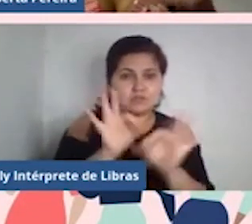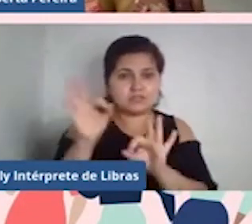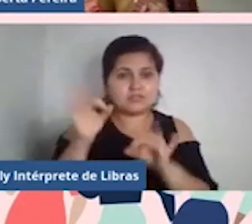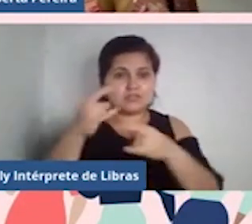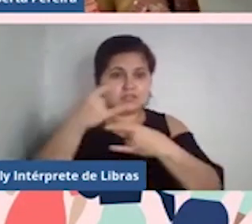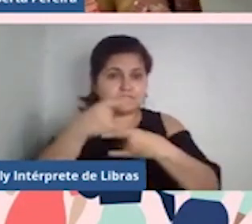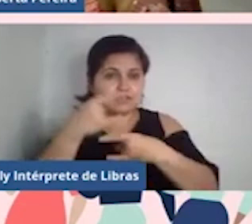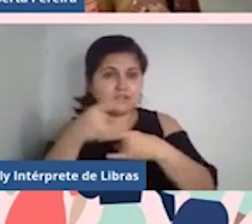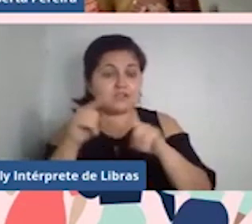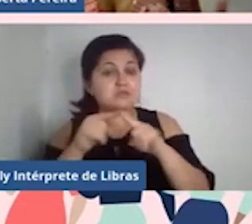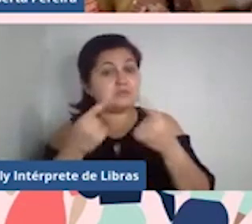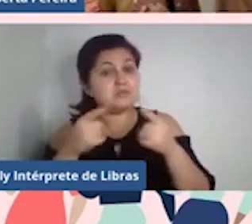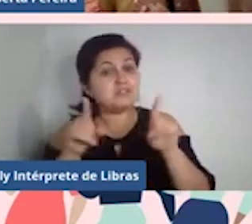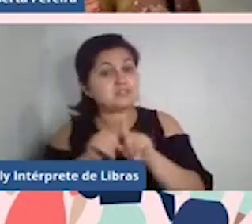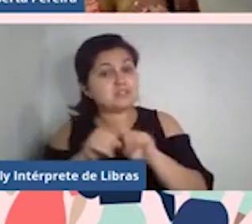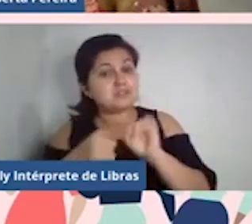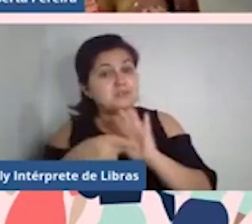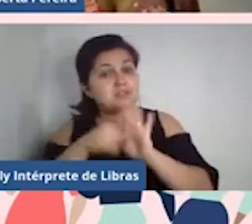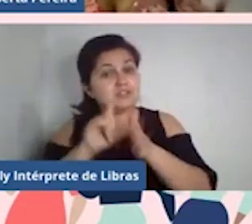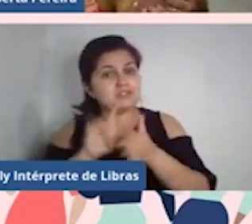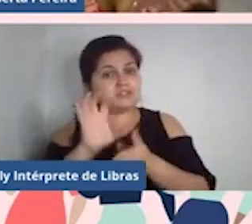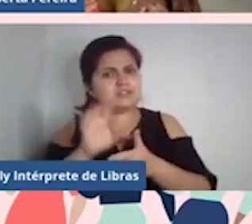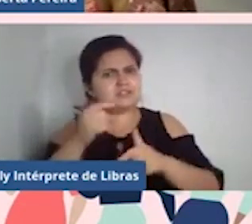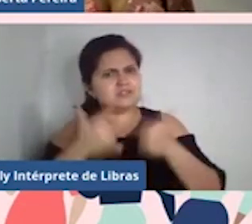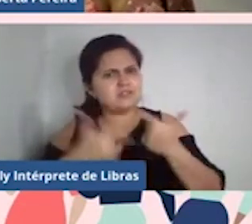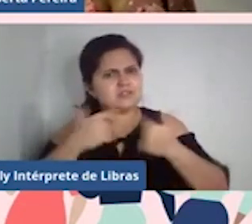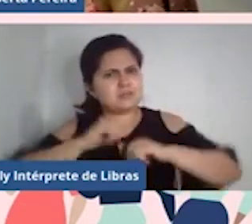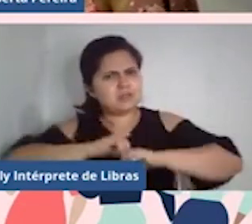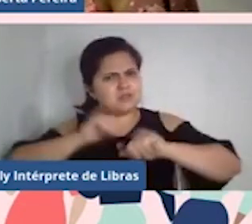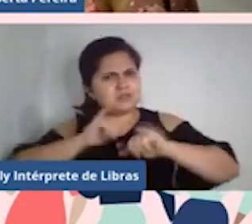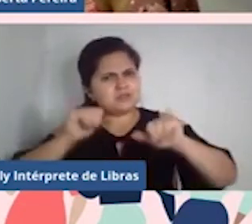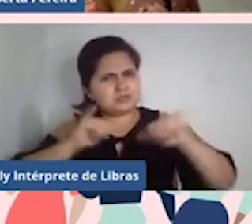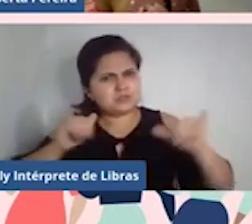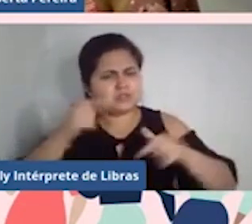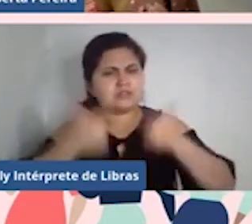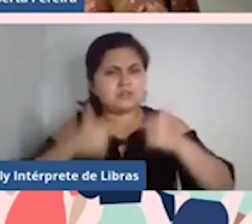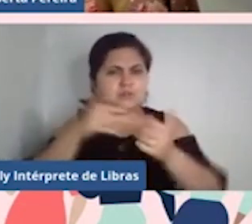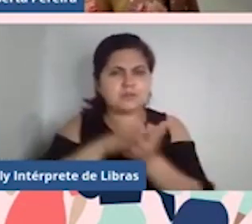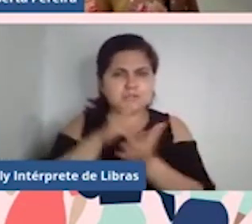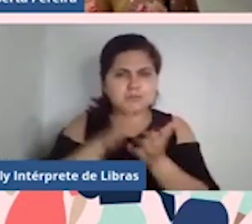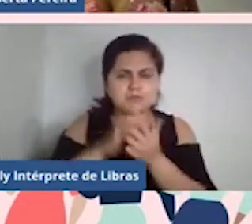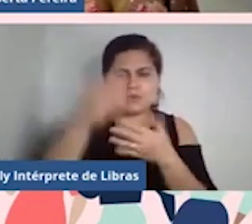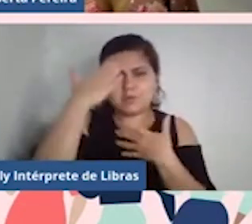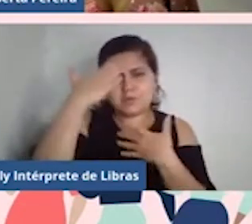mas também, antes disso, trabalhou na divulgação, trabalhou na produção.